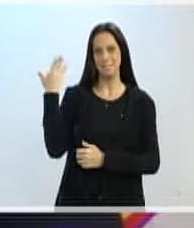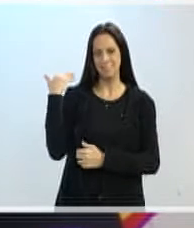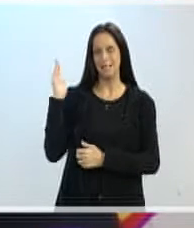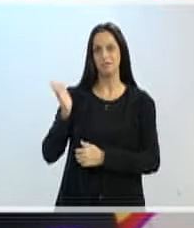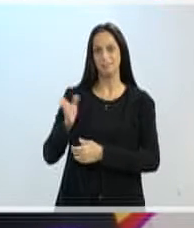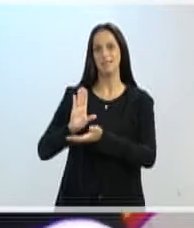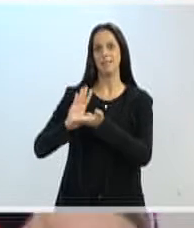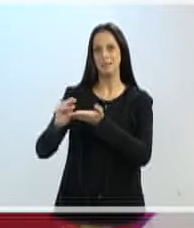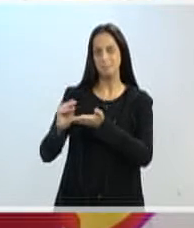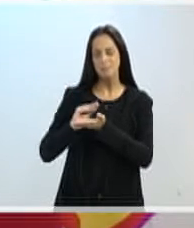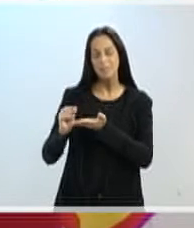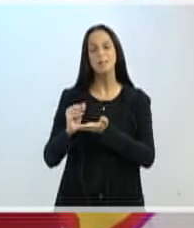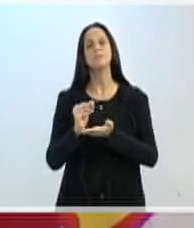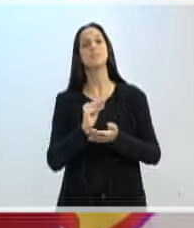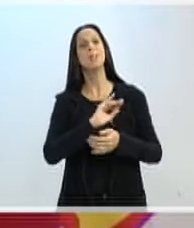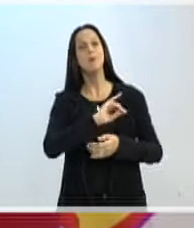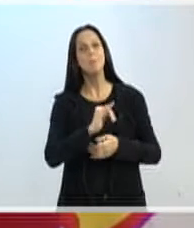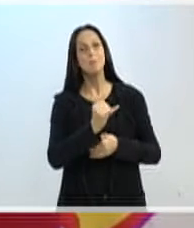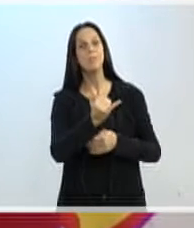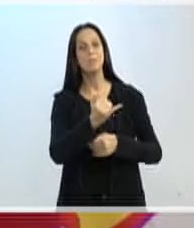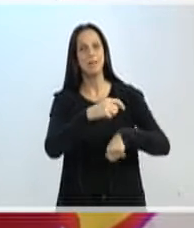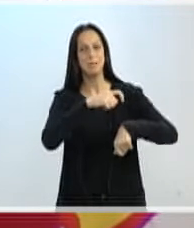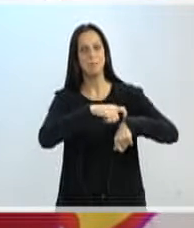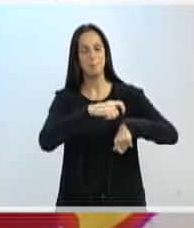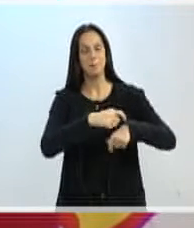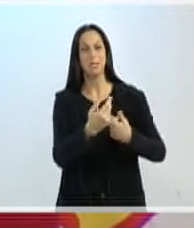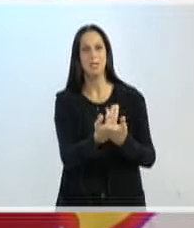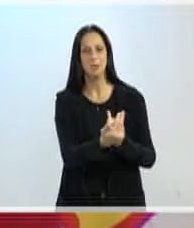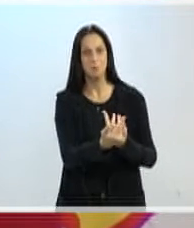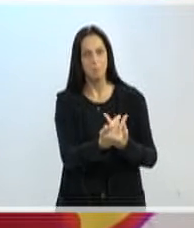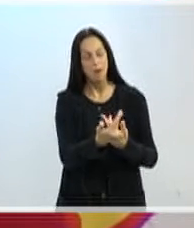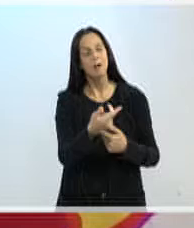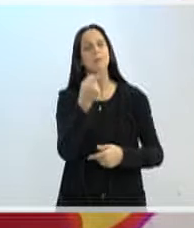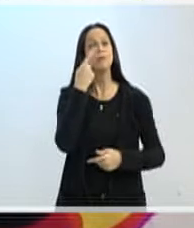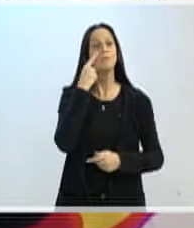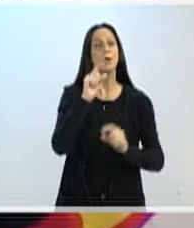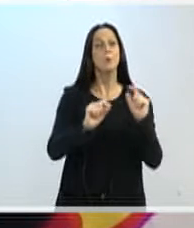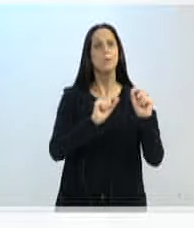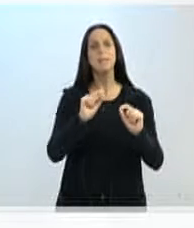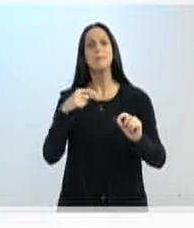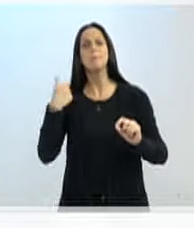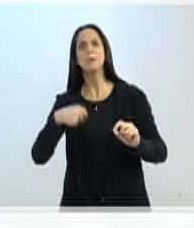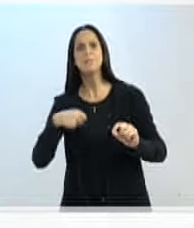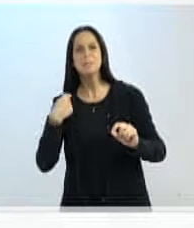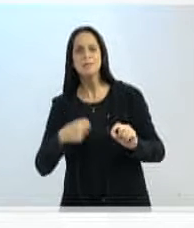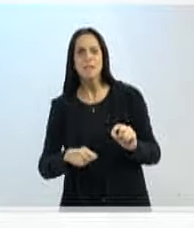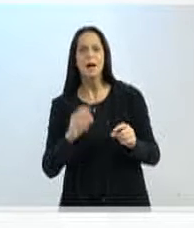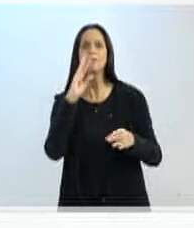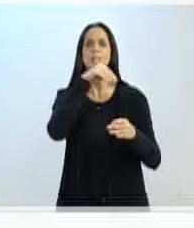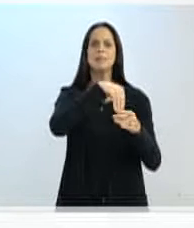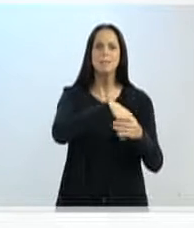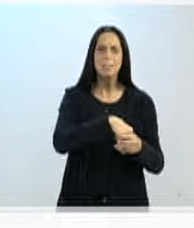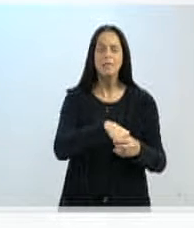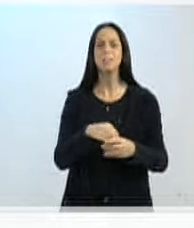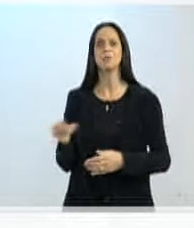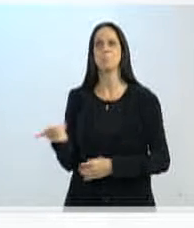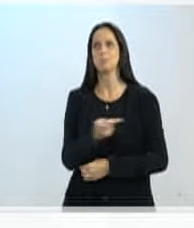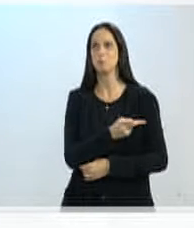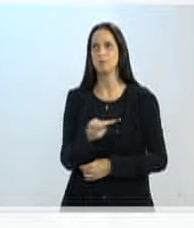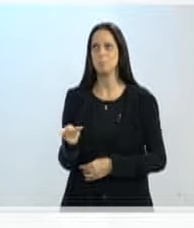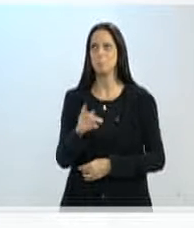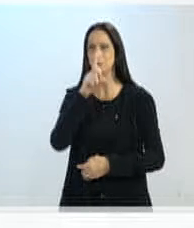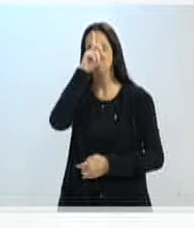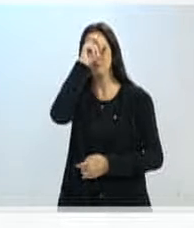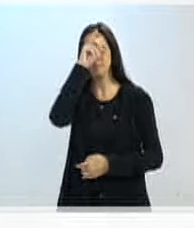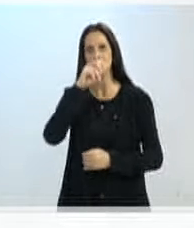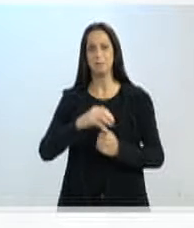com o deputado, às providências que eu vi necessárias nas visitas anteriores a esses hospitais. Na ocasião,